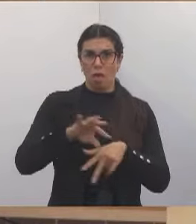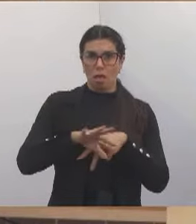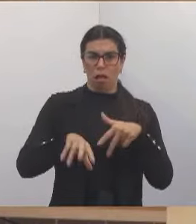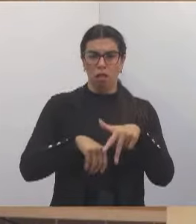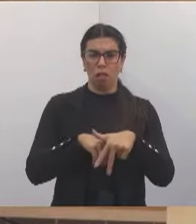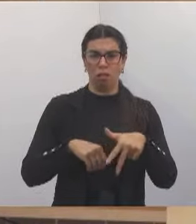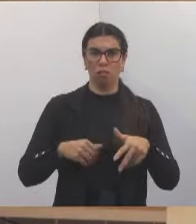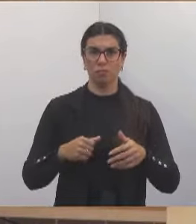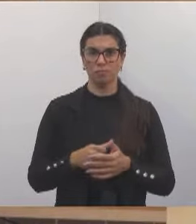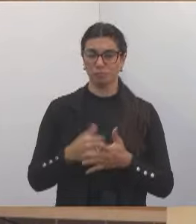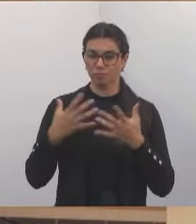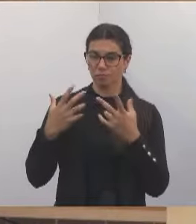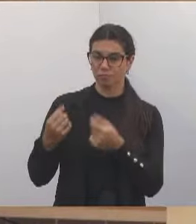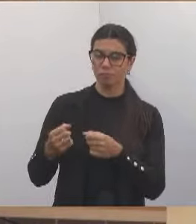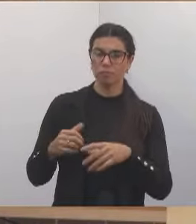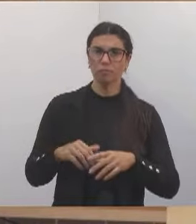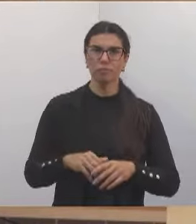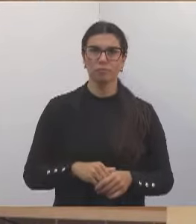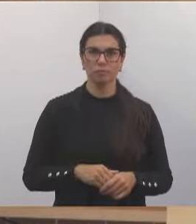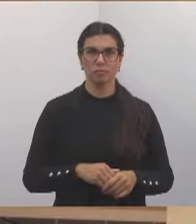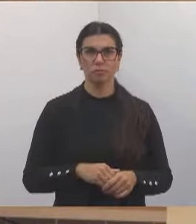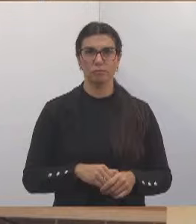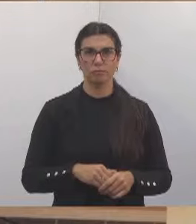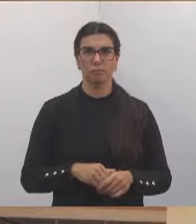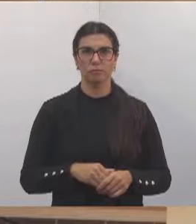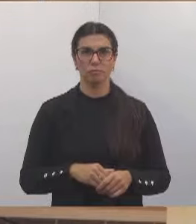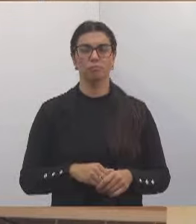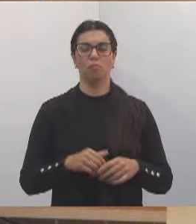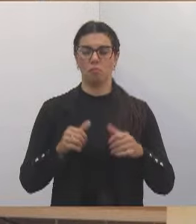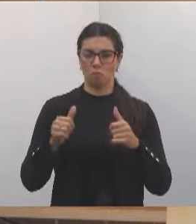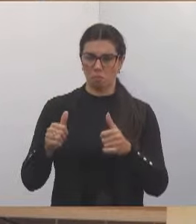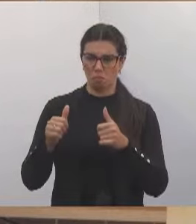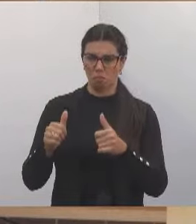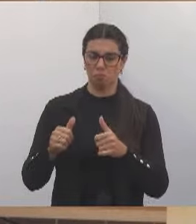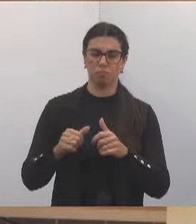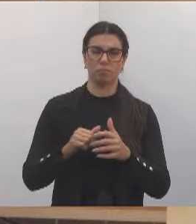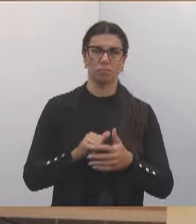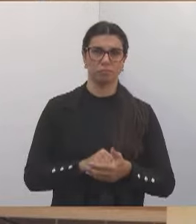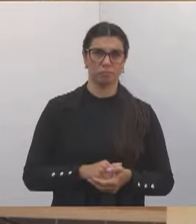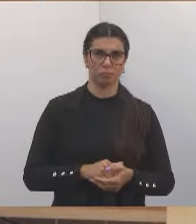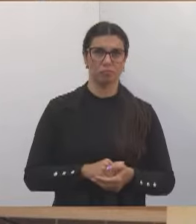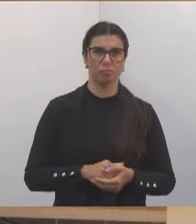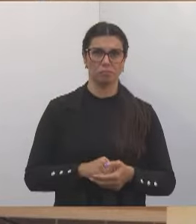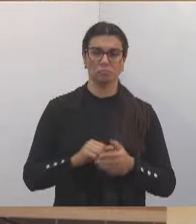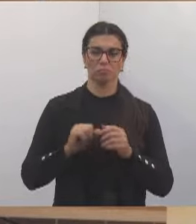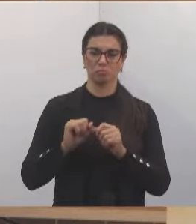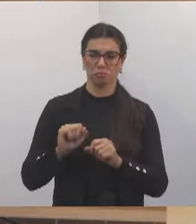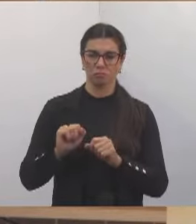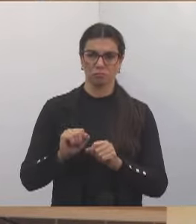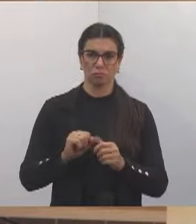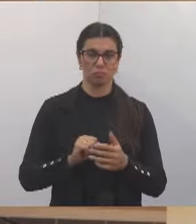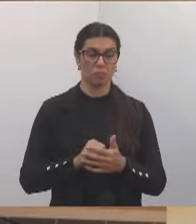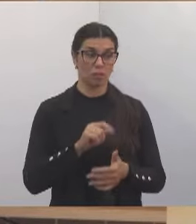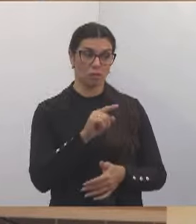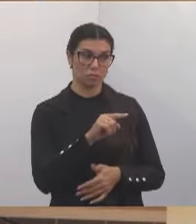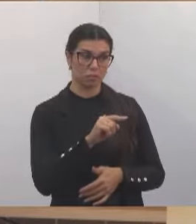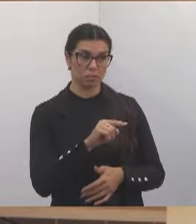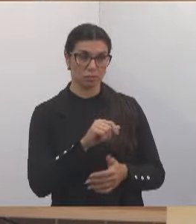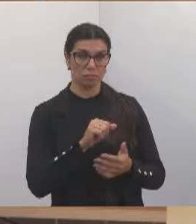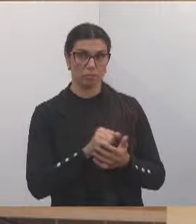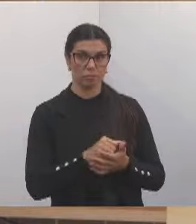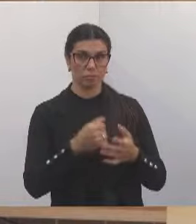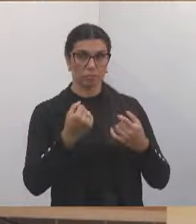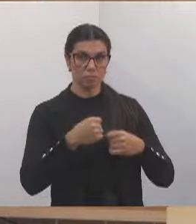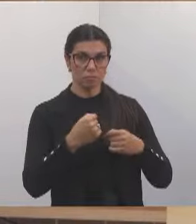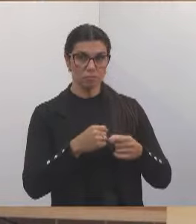ser assim aqui dentro? Opa, beleza. Beleza, ó, você tem que deixar aí 1.000zinho, tá? Você tem que deixar